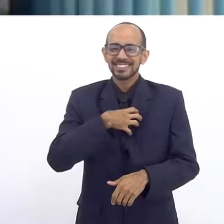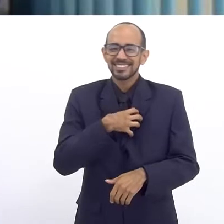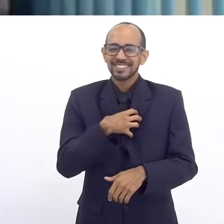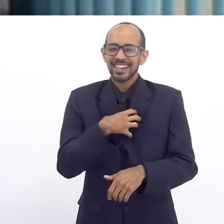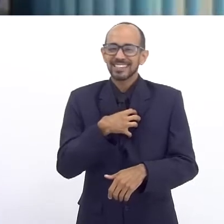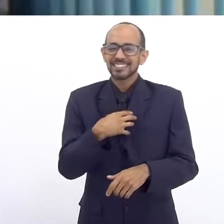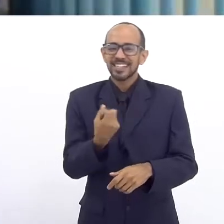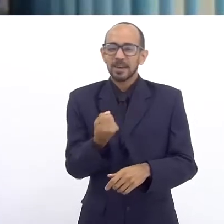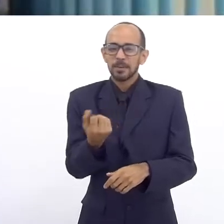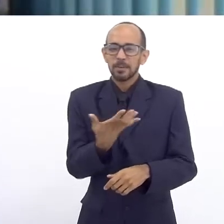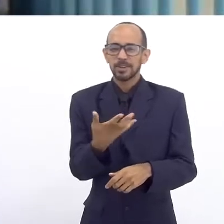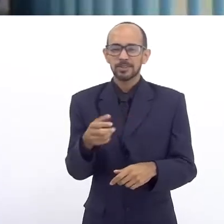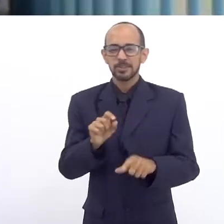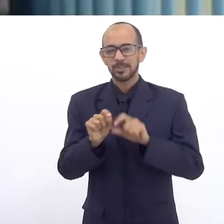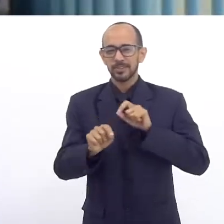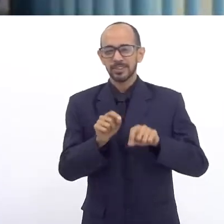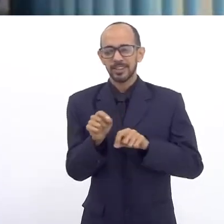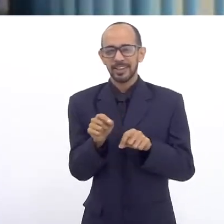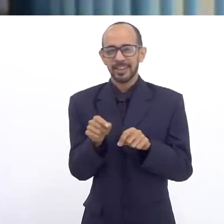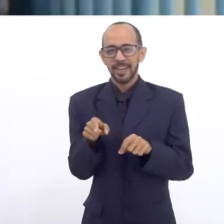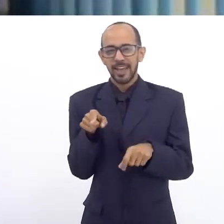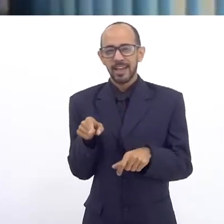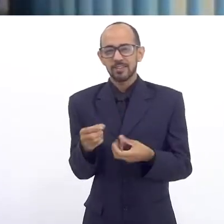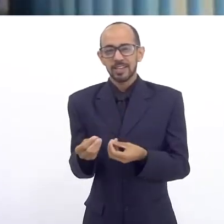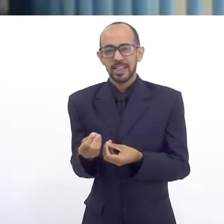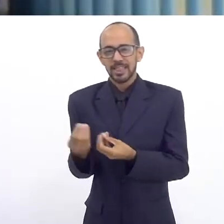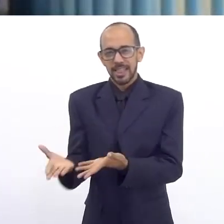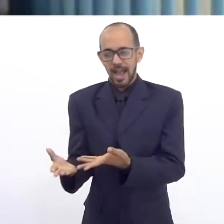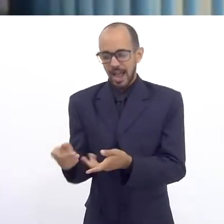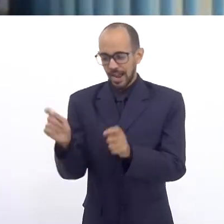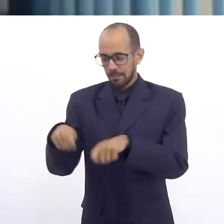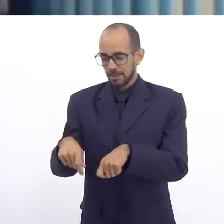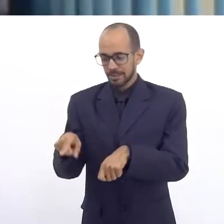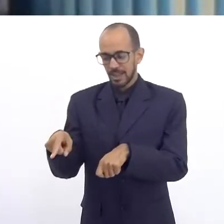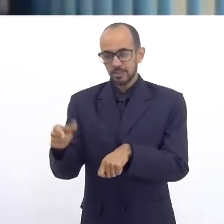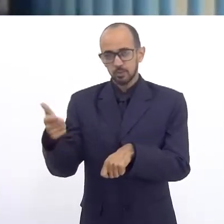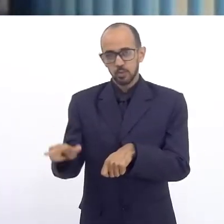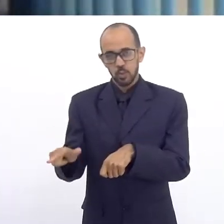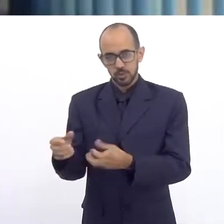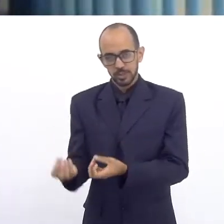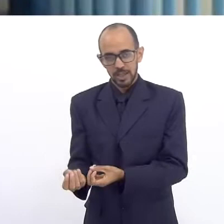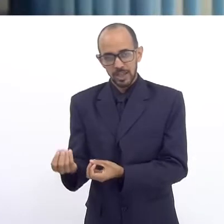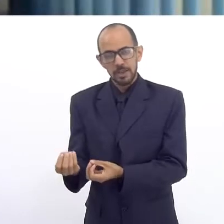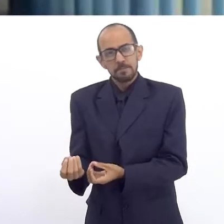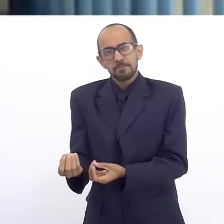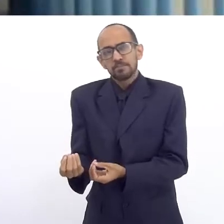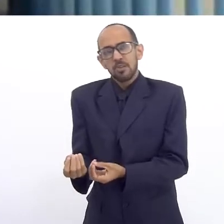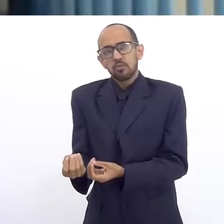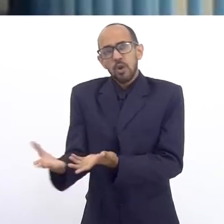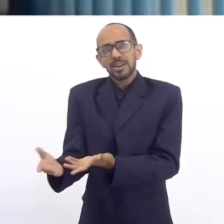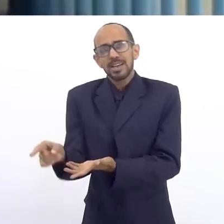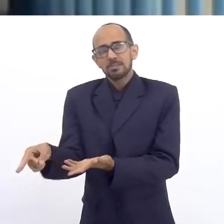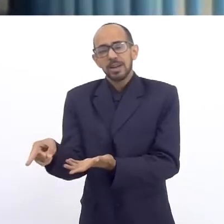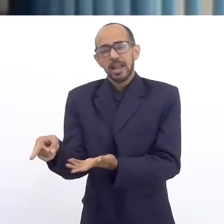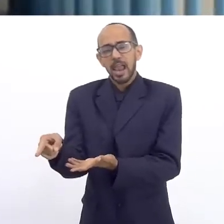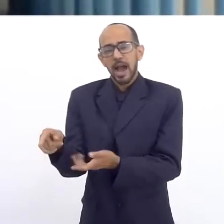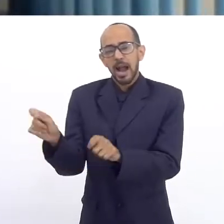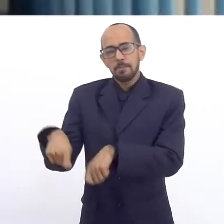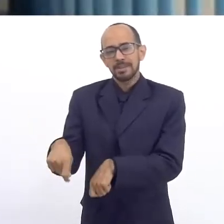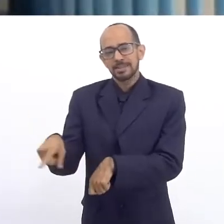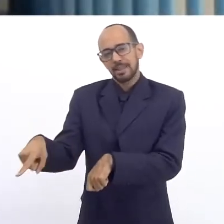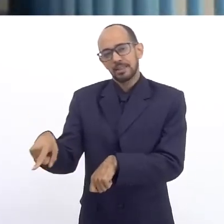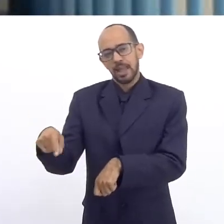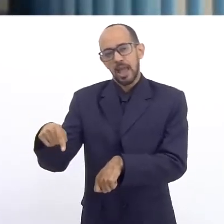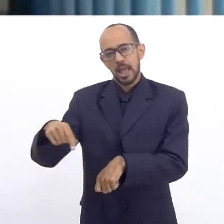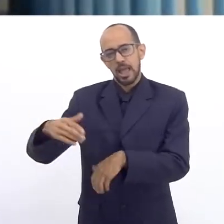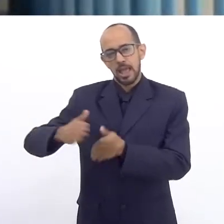gente sente quando você dá quando você propicia, melhor dizendo,